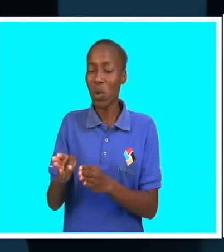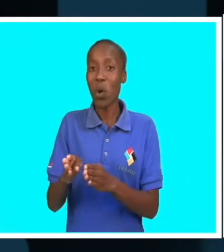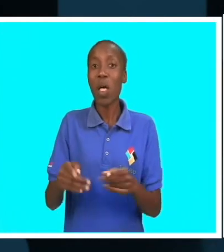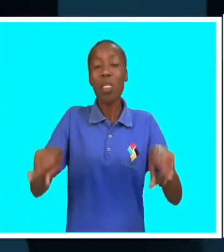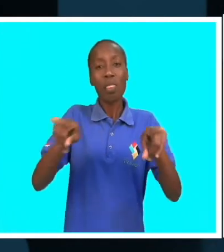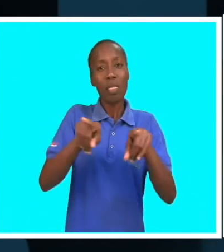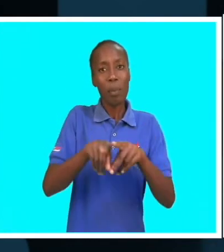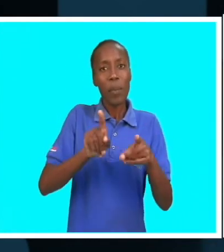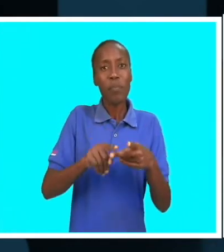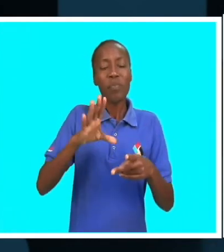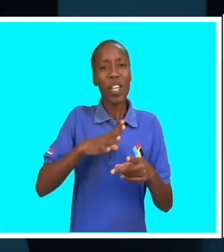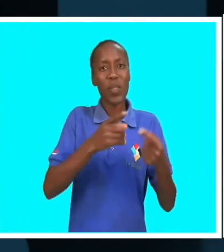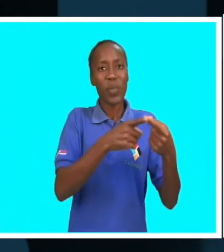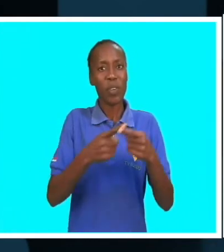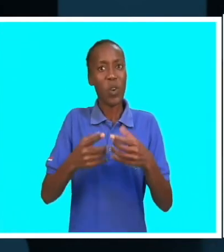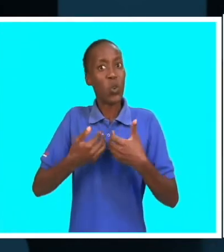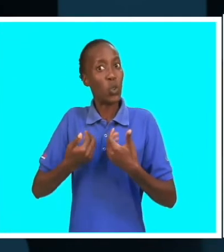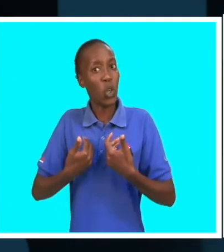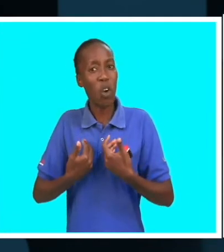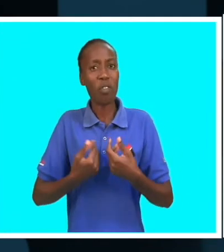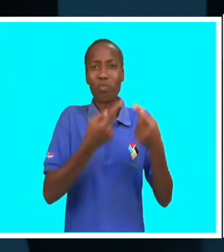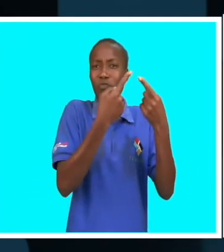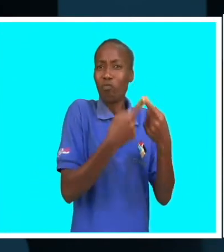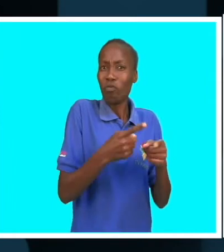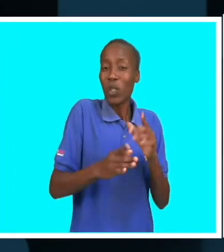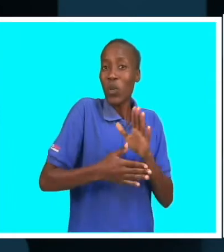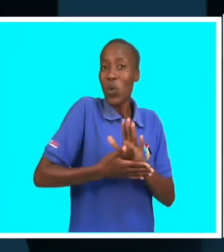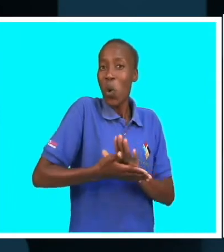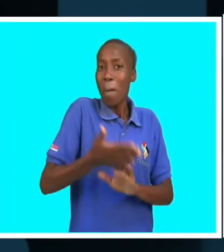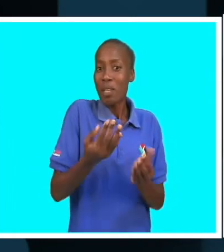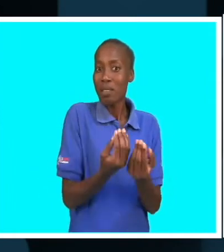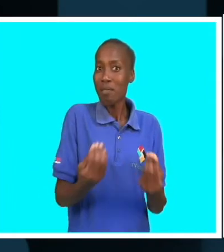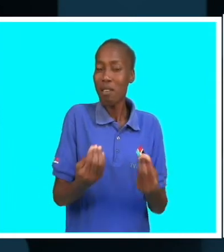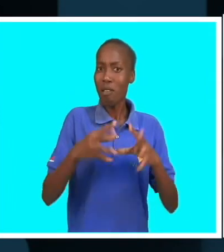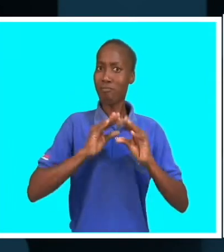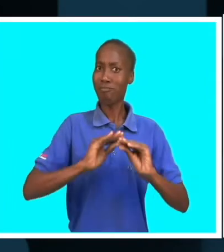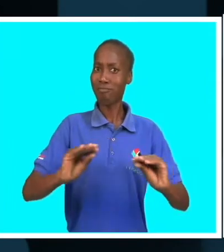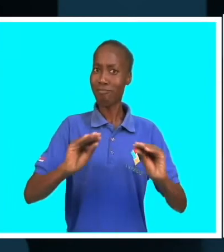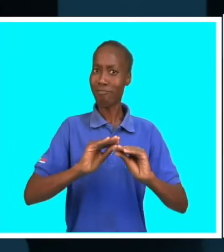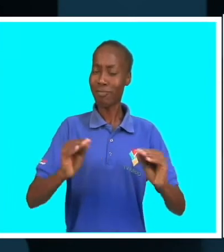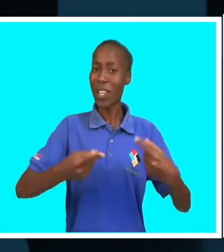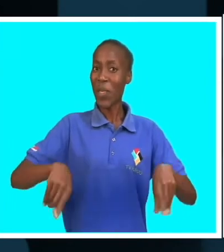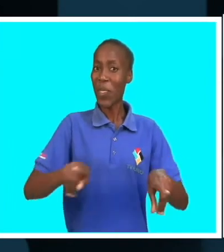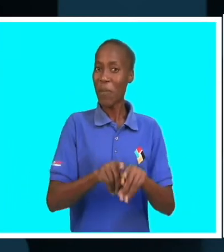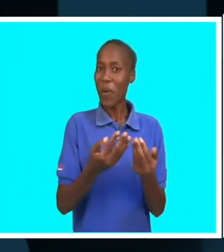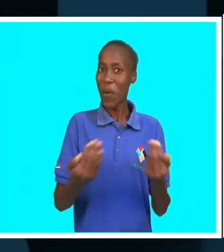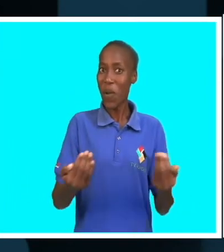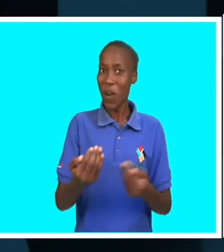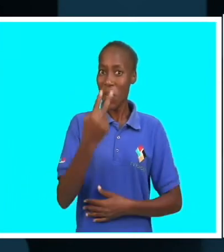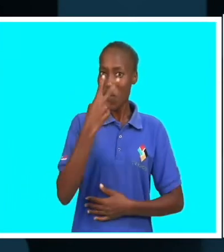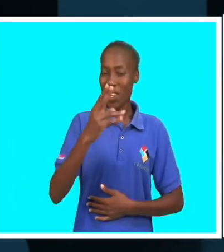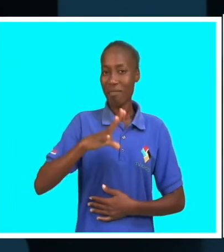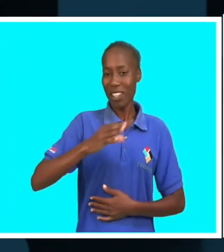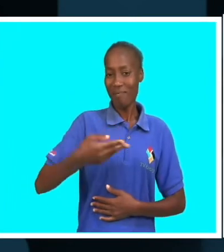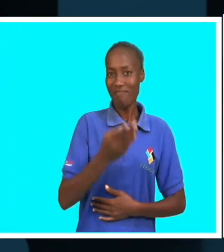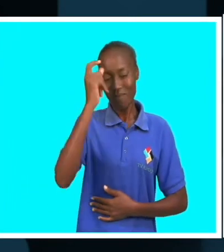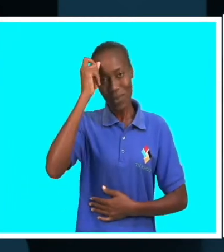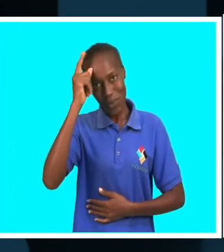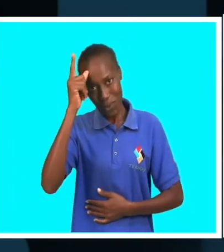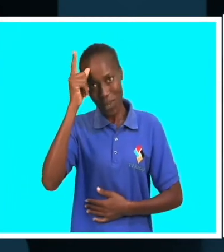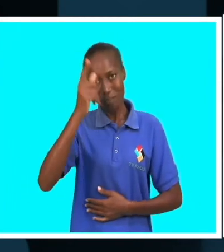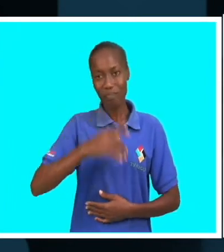sociais, como também cruzou gerações. E porque é de pequeno que se torce o pepino, a pequenada não ficou alheia a